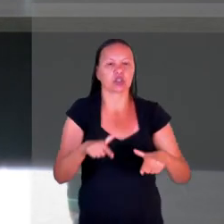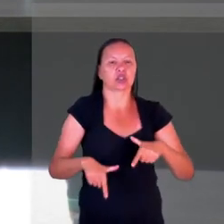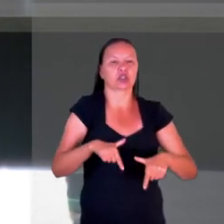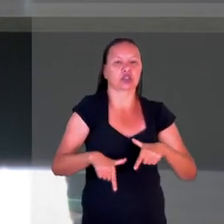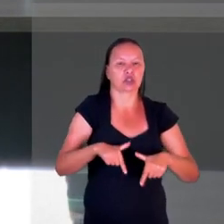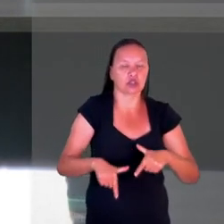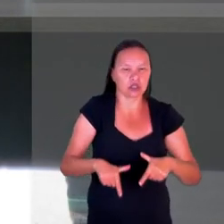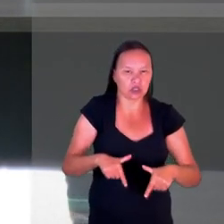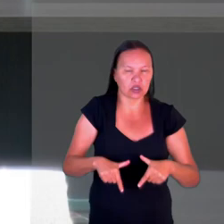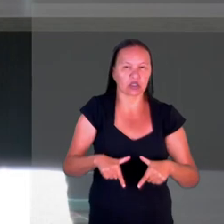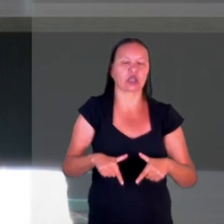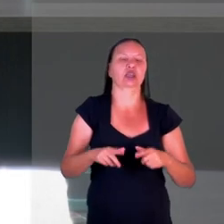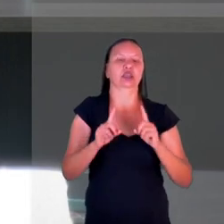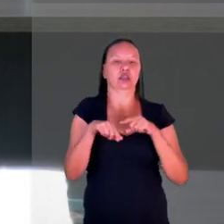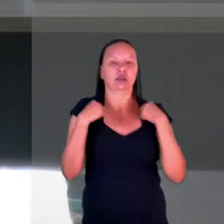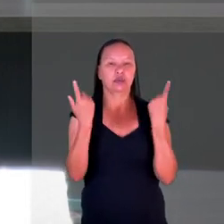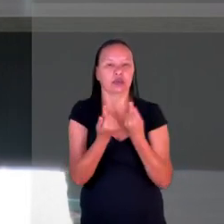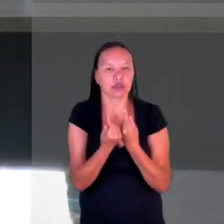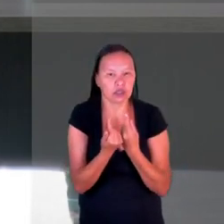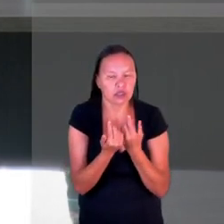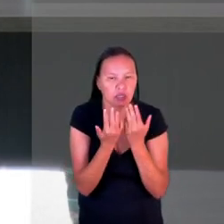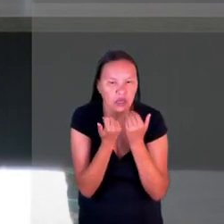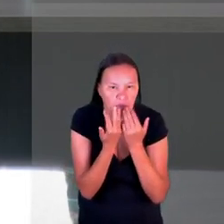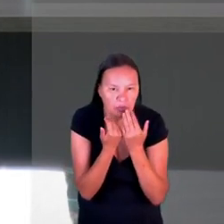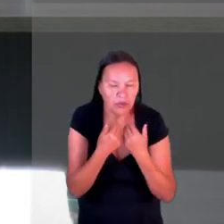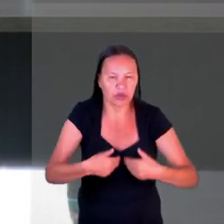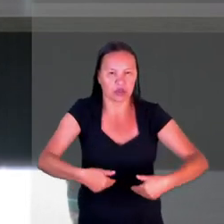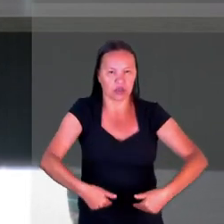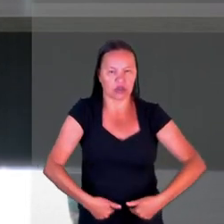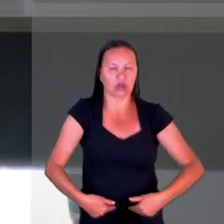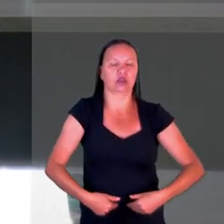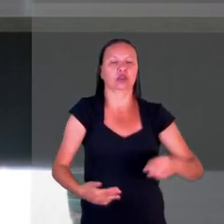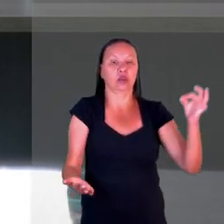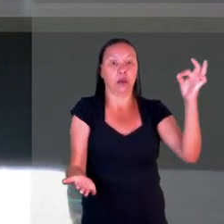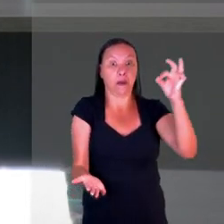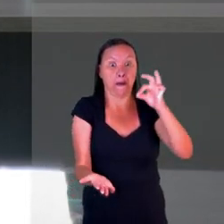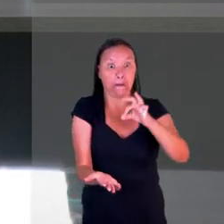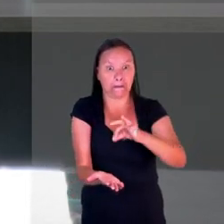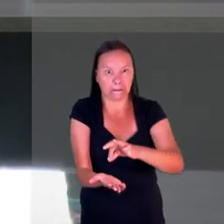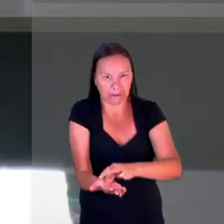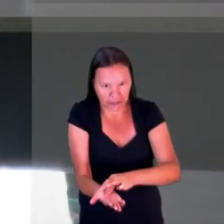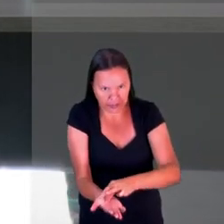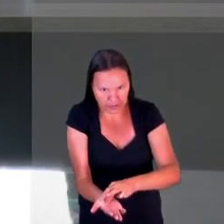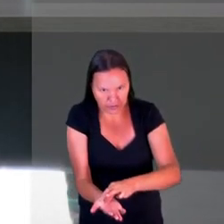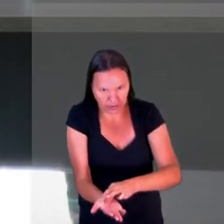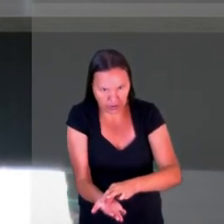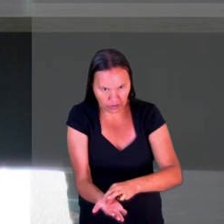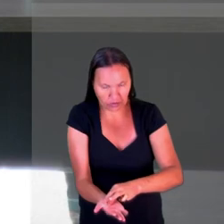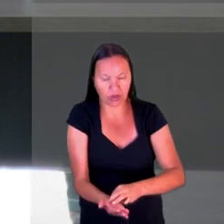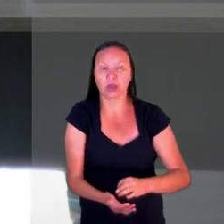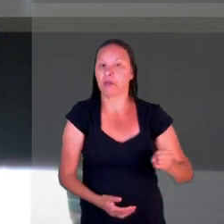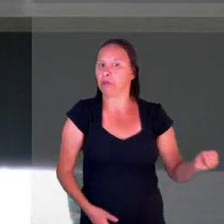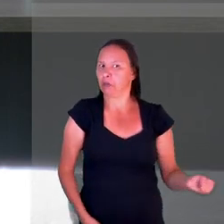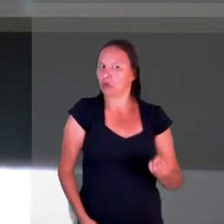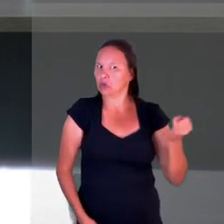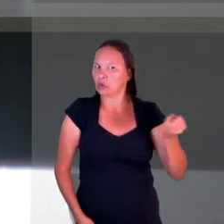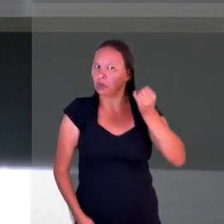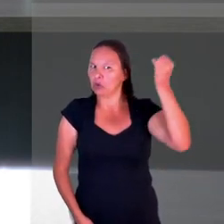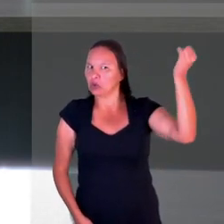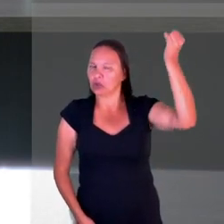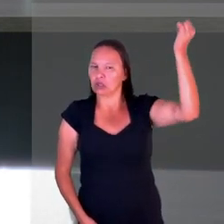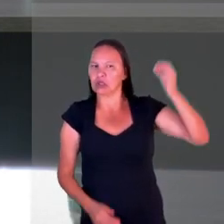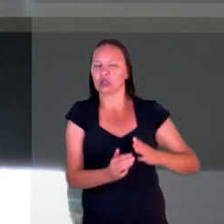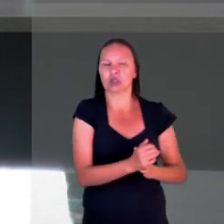Alimentação adequada ele é de extrema importância não é à toa que o guia alimentar para a